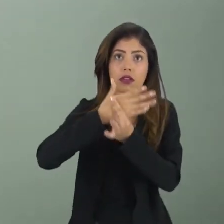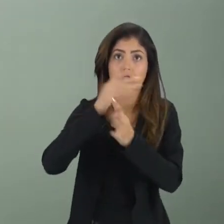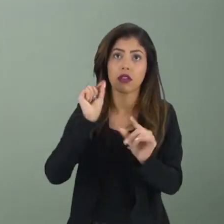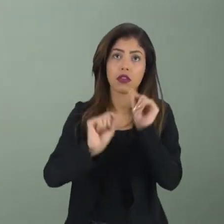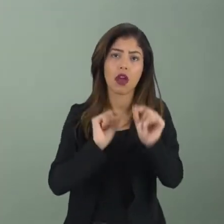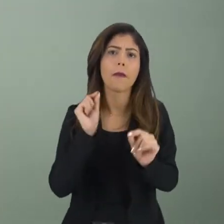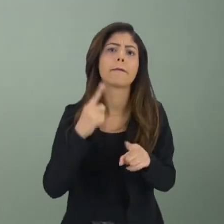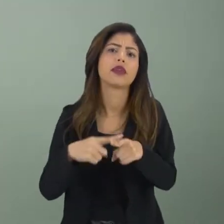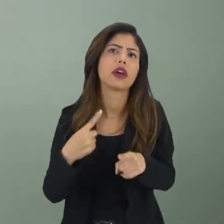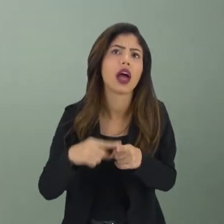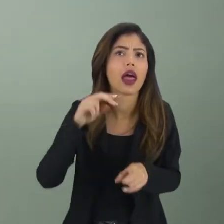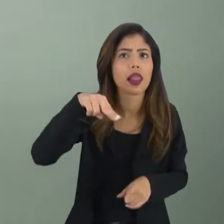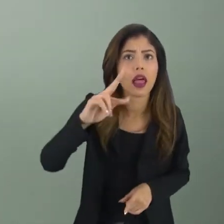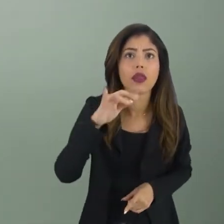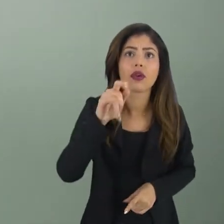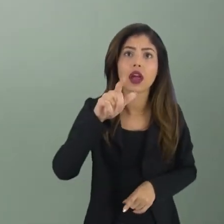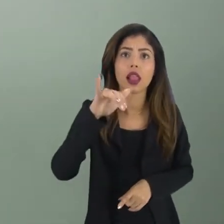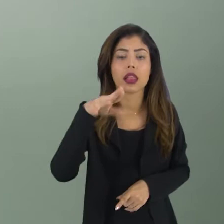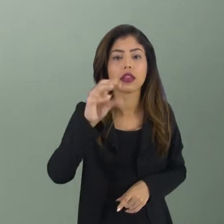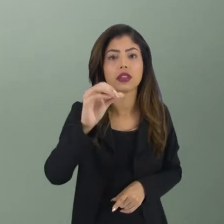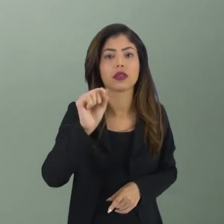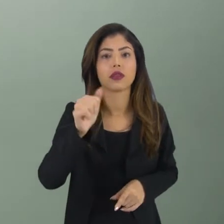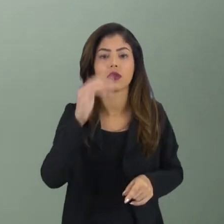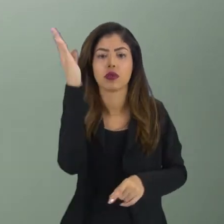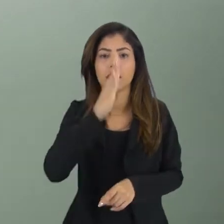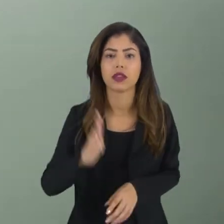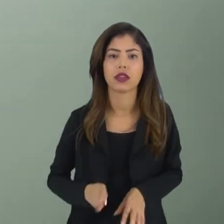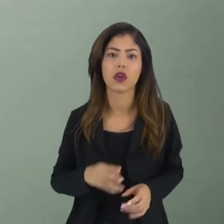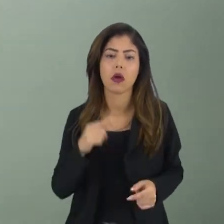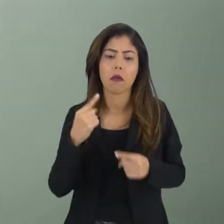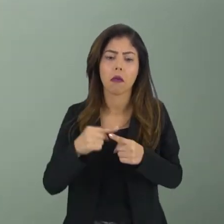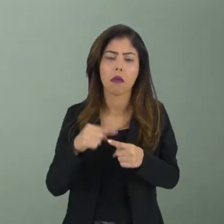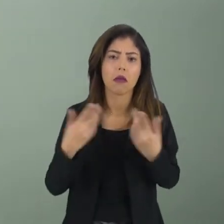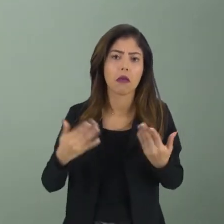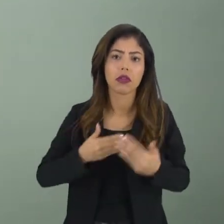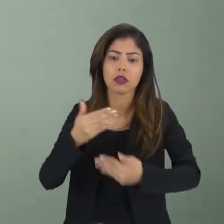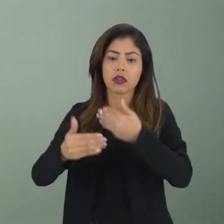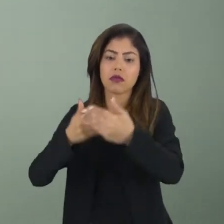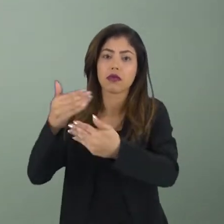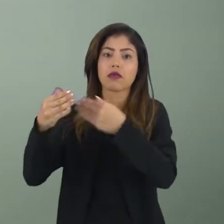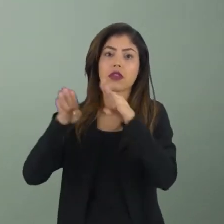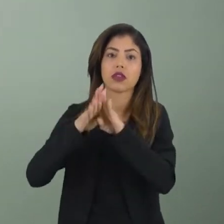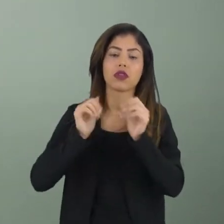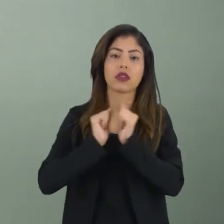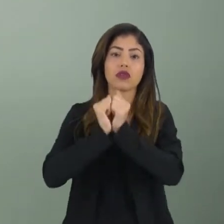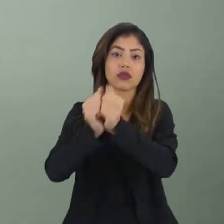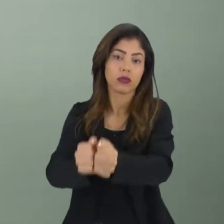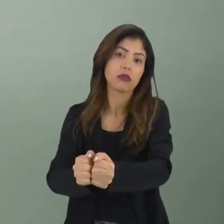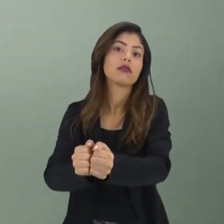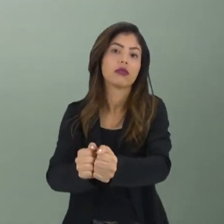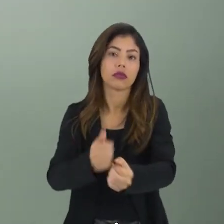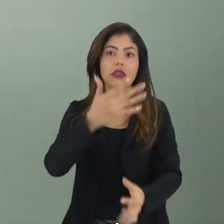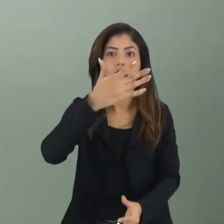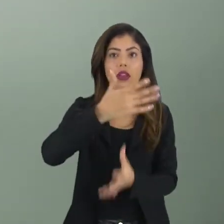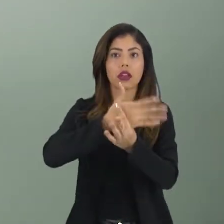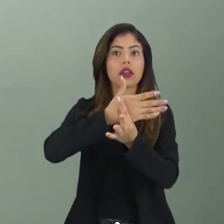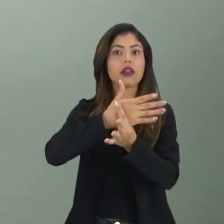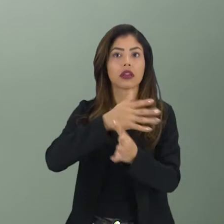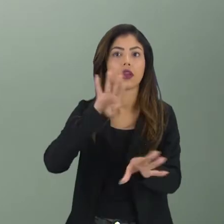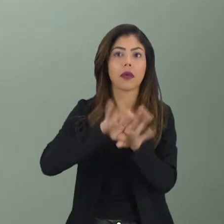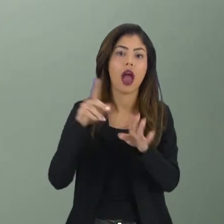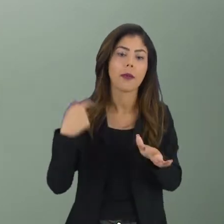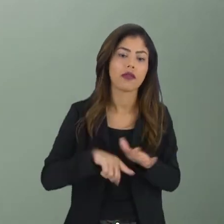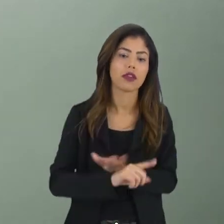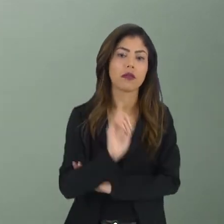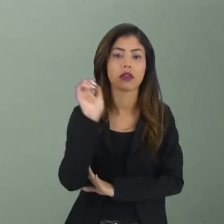coloquei naturalismo. Porque o naturalismo ele vai meio que vai ser desenvolvido ali no mesmo momento do realismo, só que com outros aprofundamentos que eu